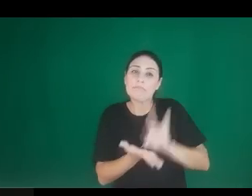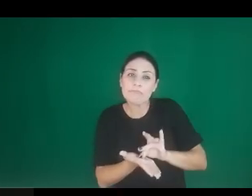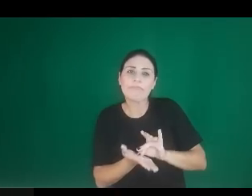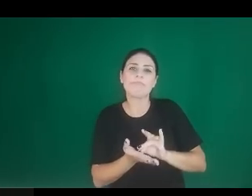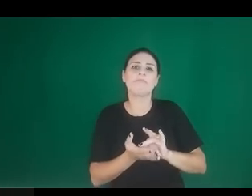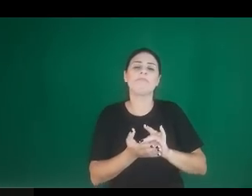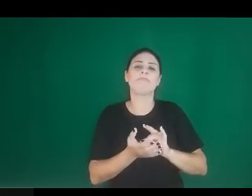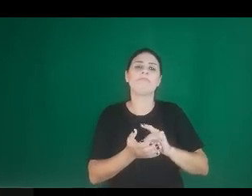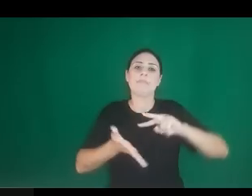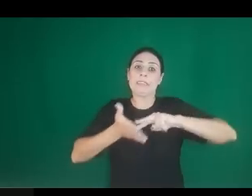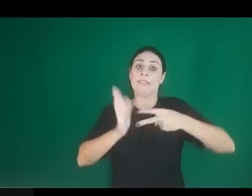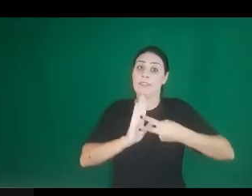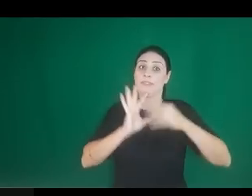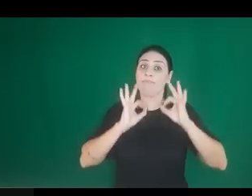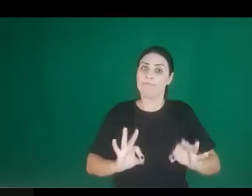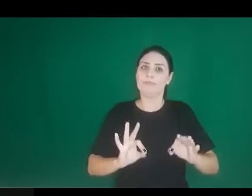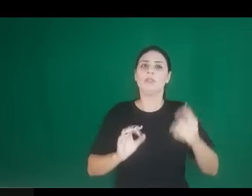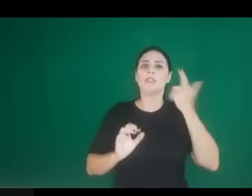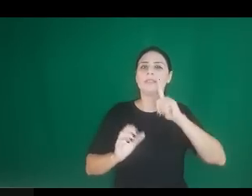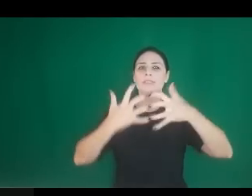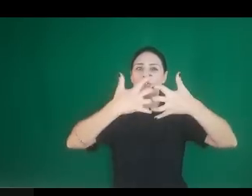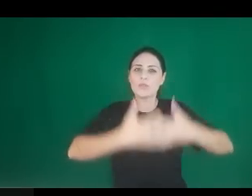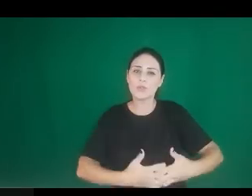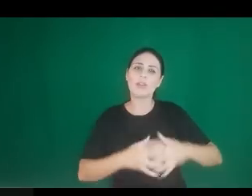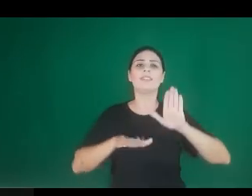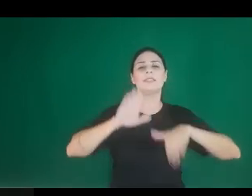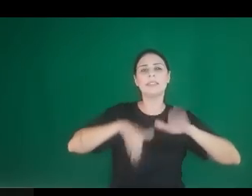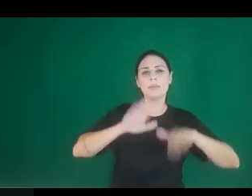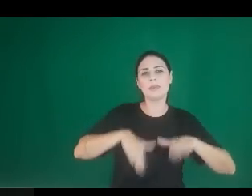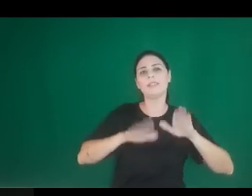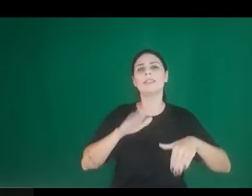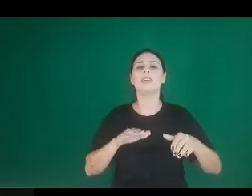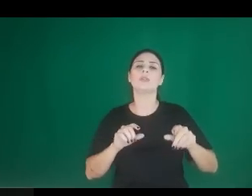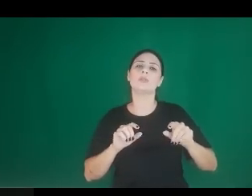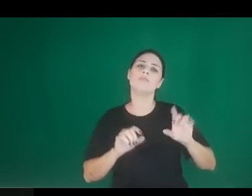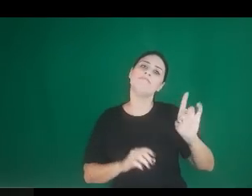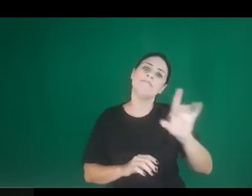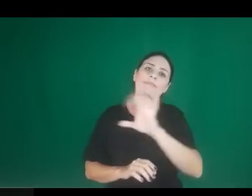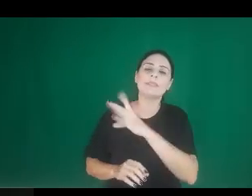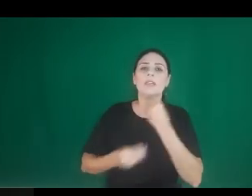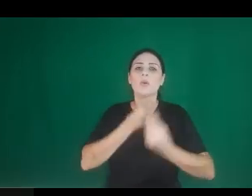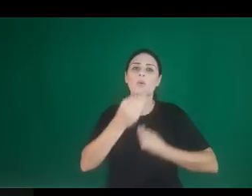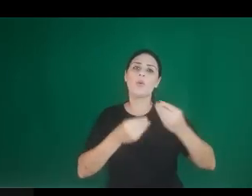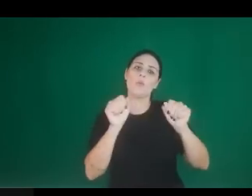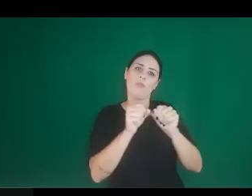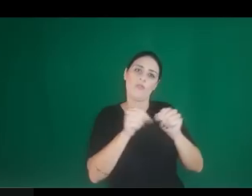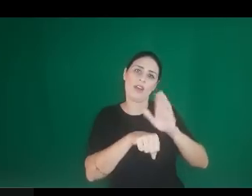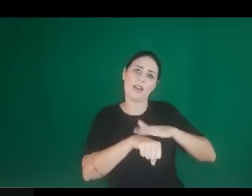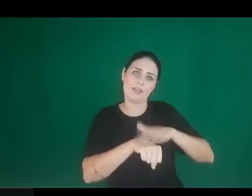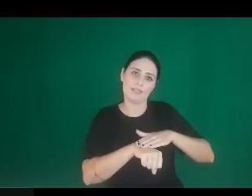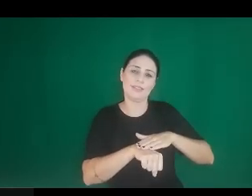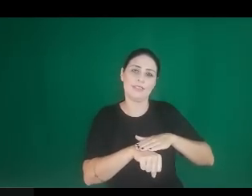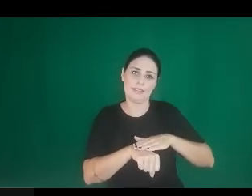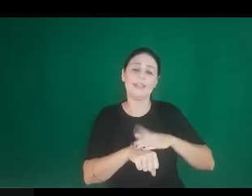a validade, a pertinência dele, dependendo do que dele realmente é implementado.